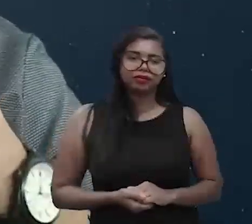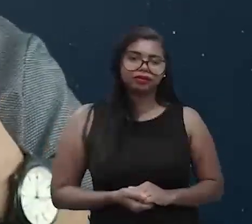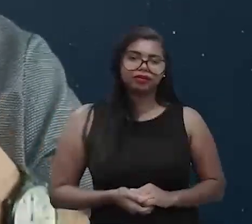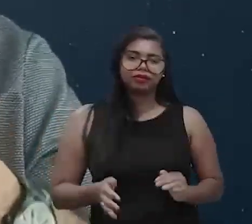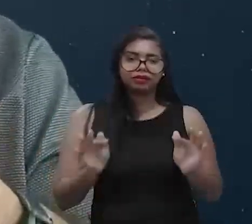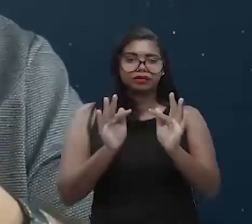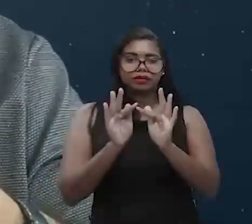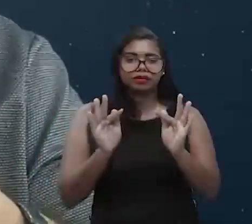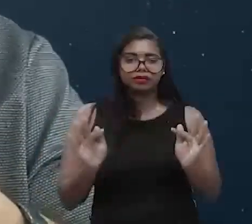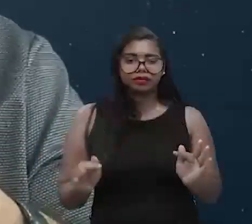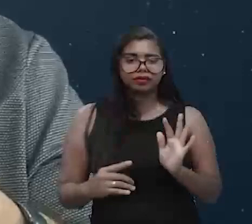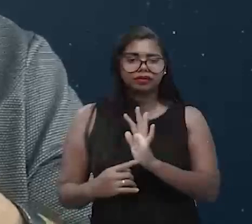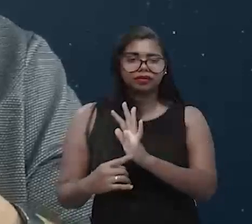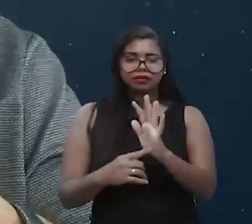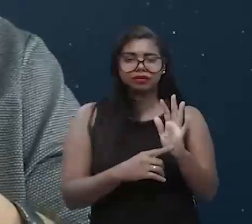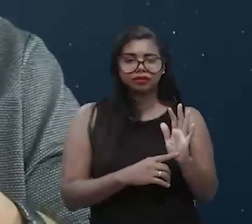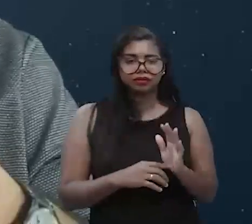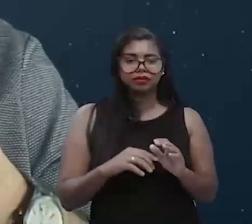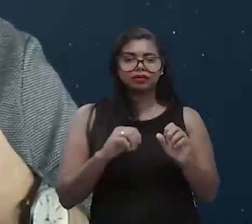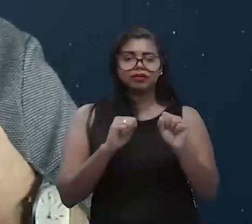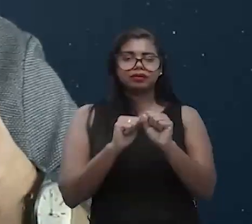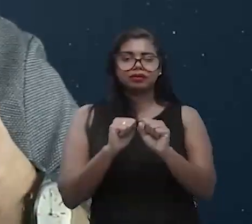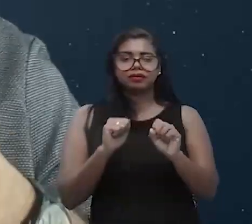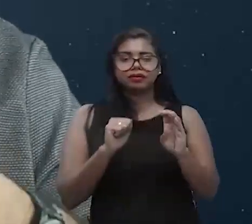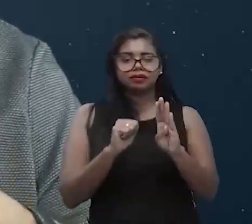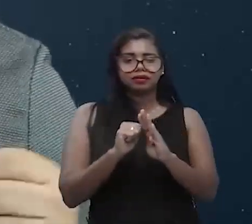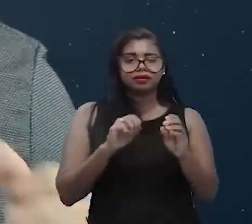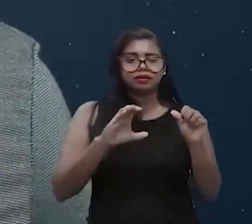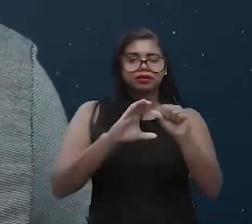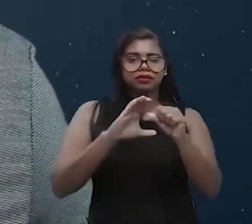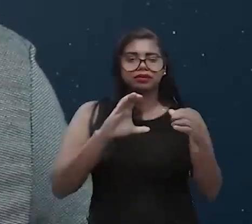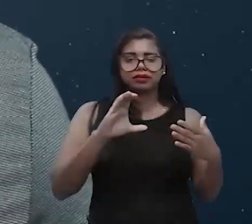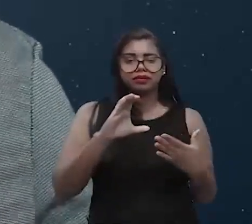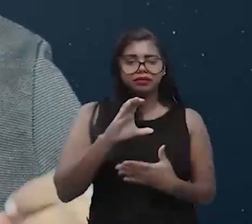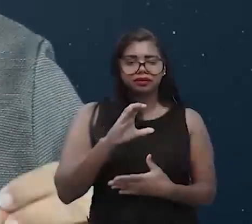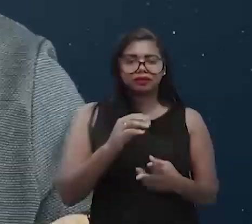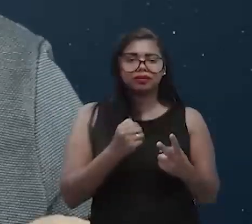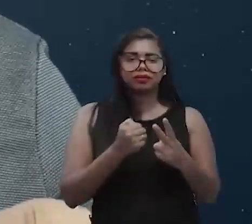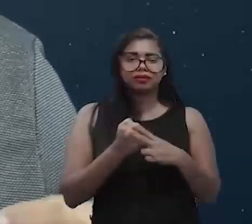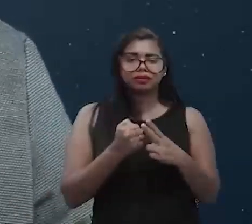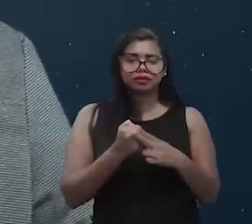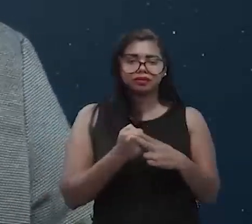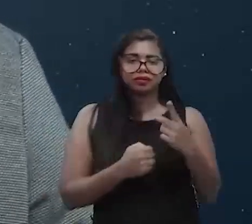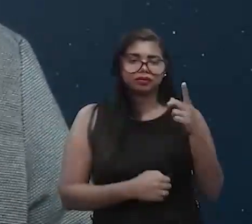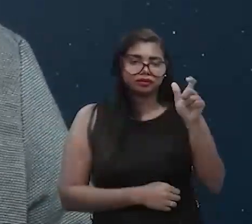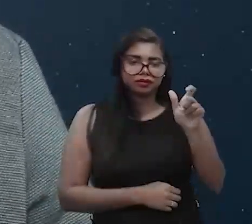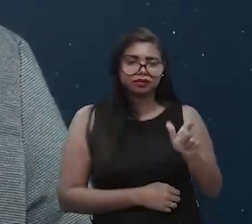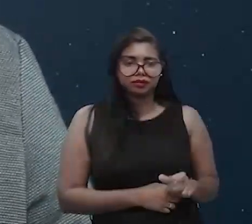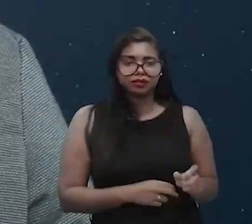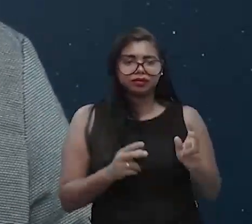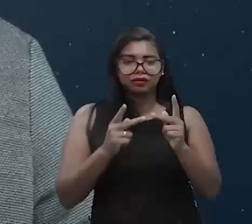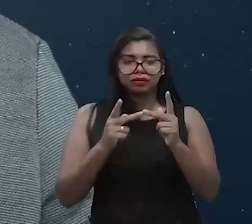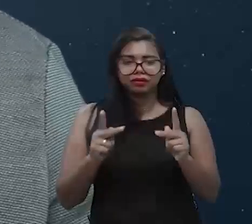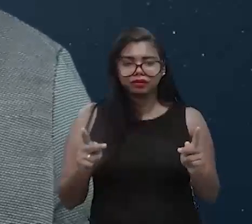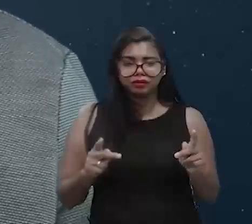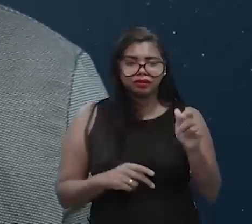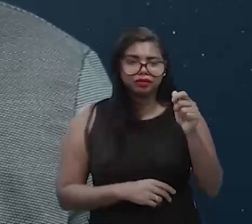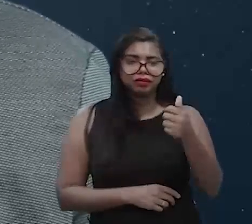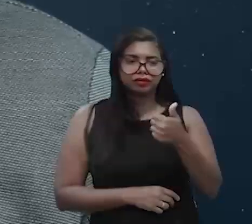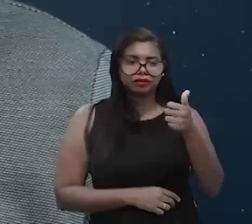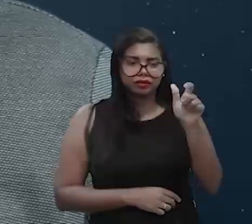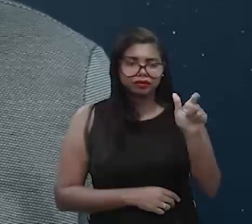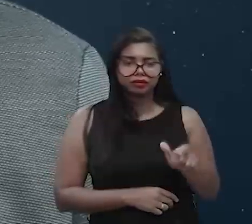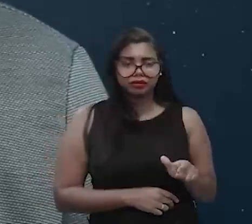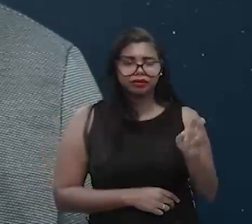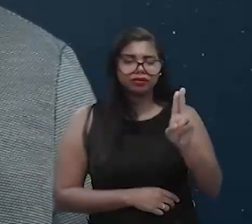expressiva, subjetividade é uma característica. Verbos na primeira pessoa, pronomes na primeira pessoa, lembra disso? Uso